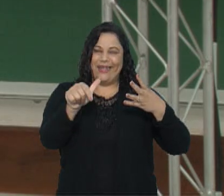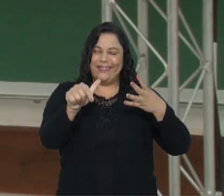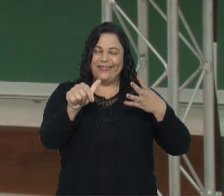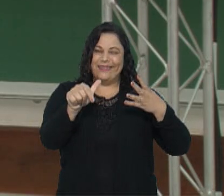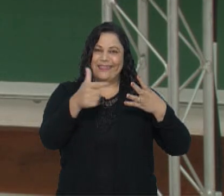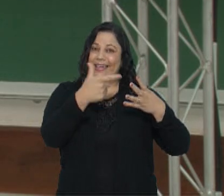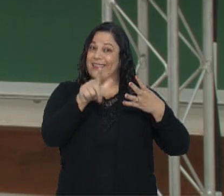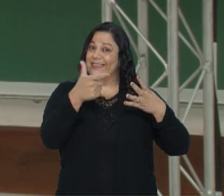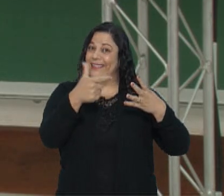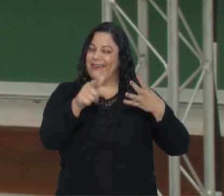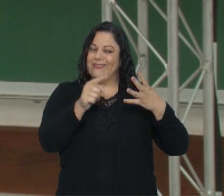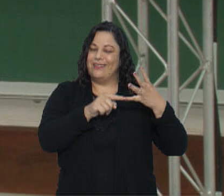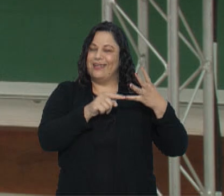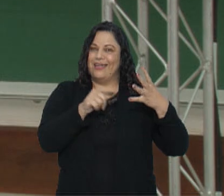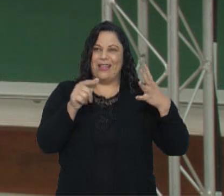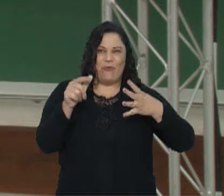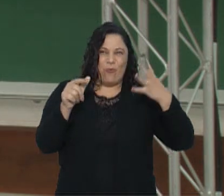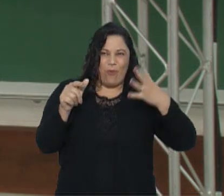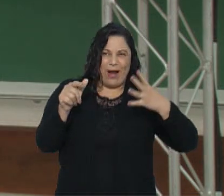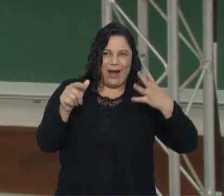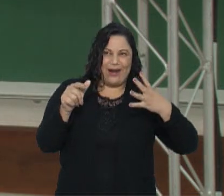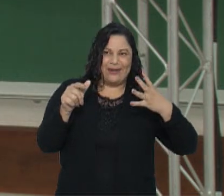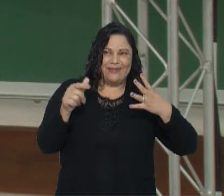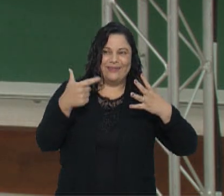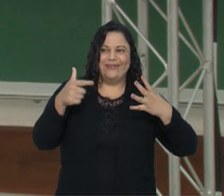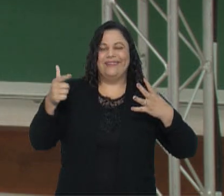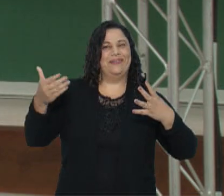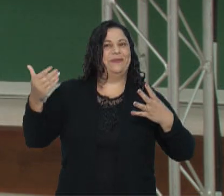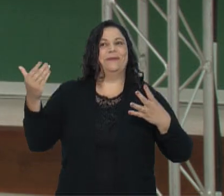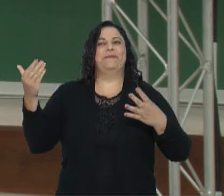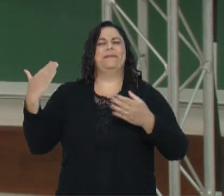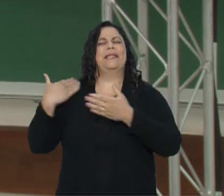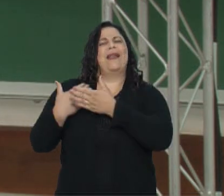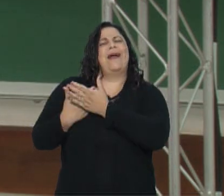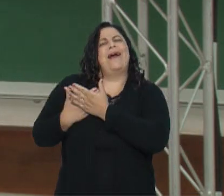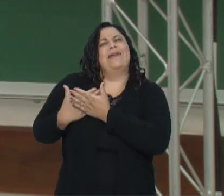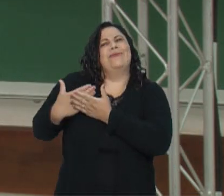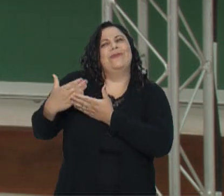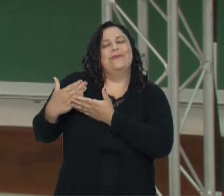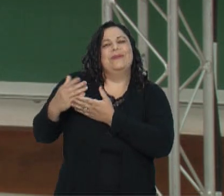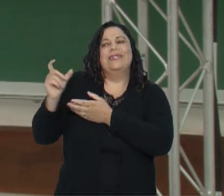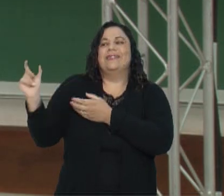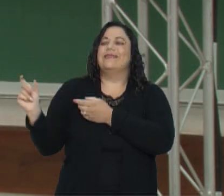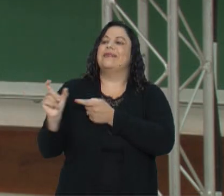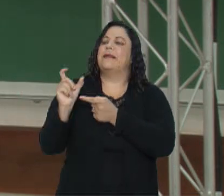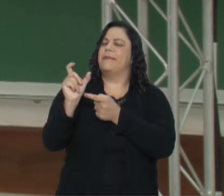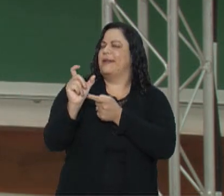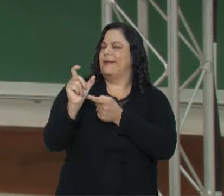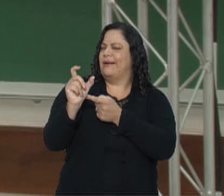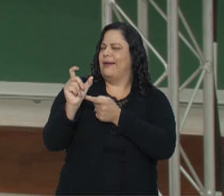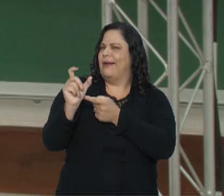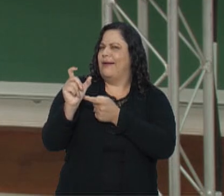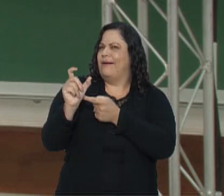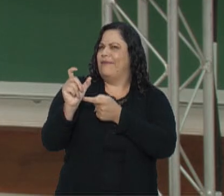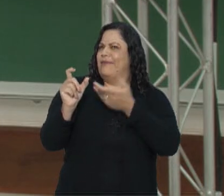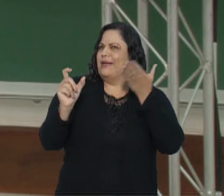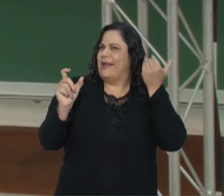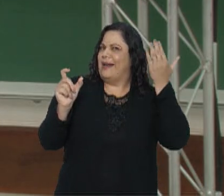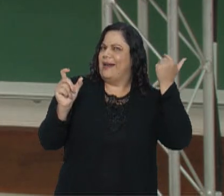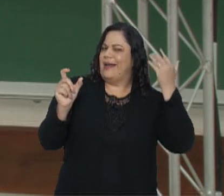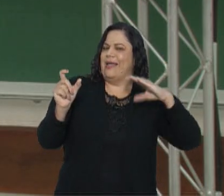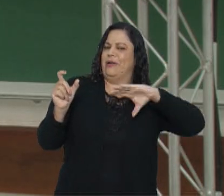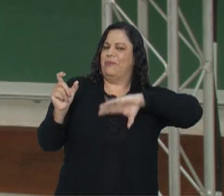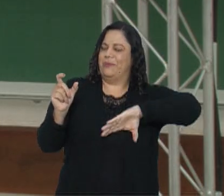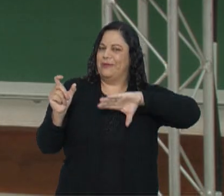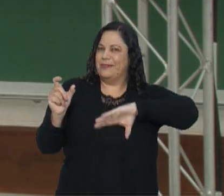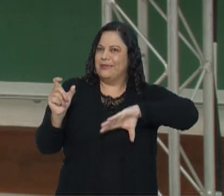quarta conjugação. Porque lá no comecinho da palavra, lá no histórico da língua portuguesa, não era